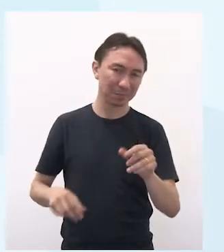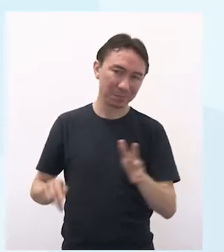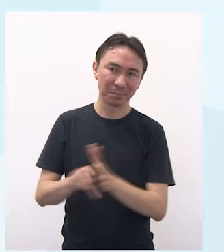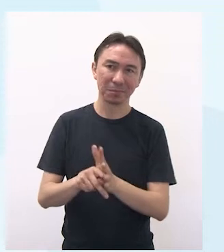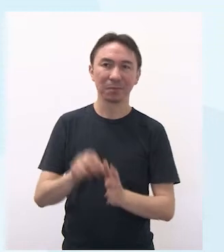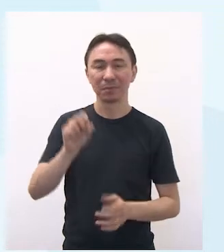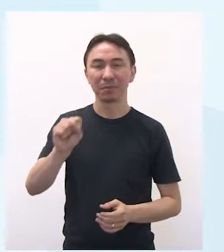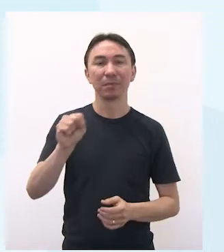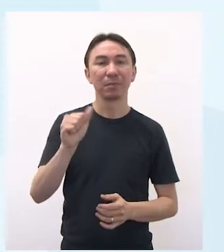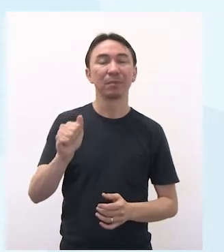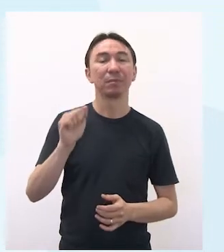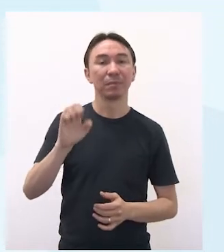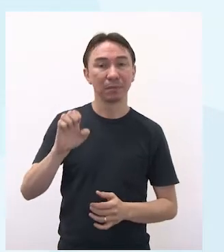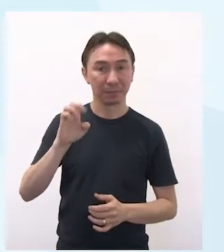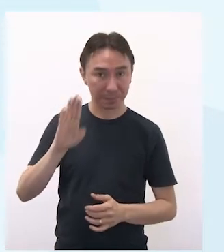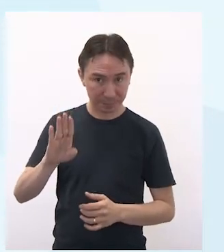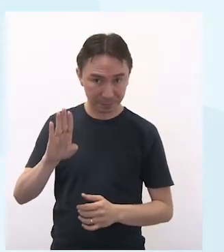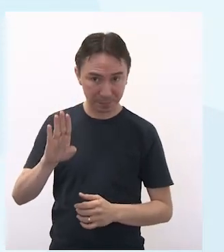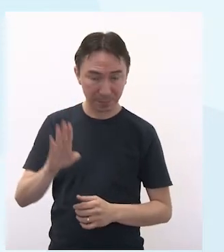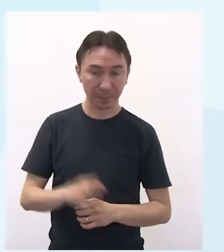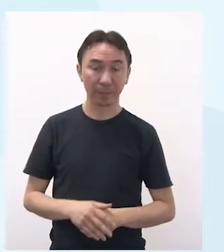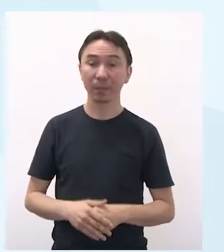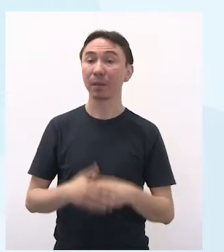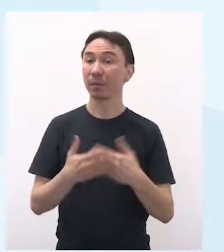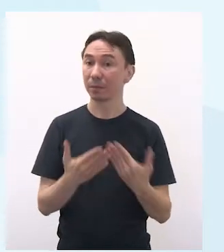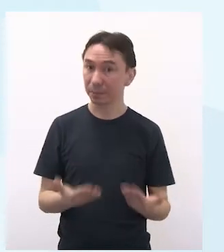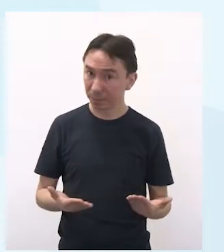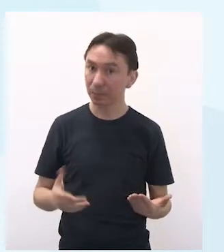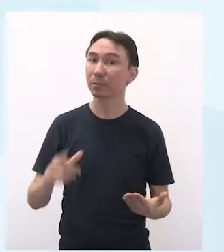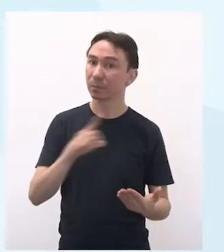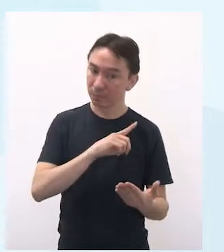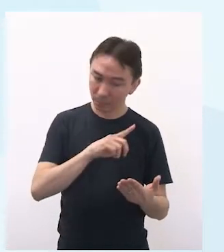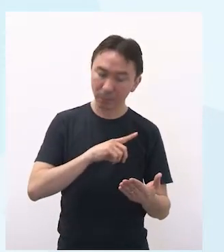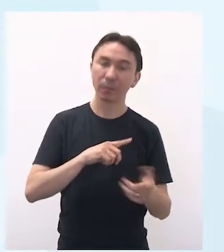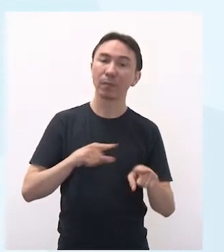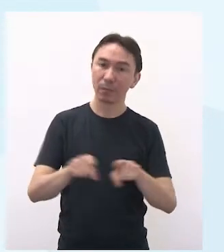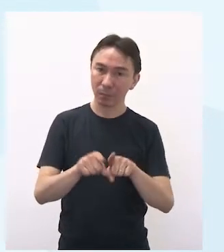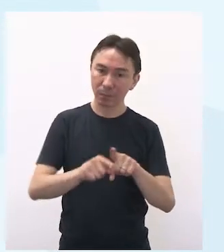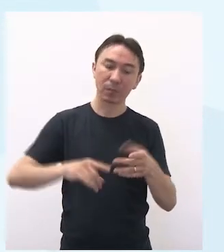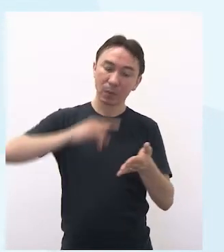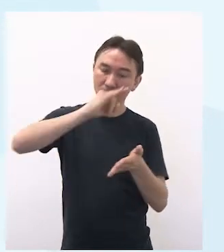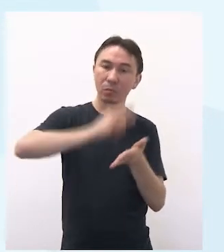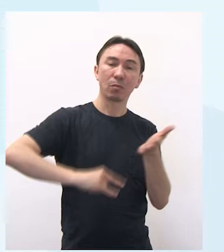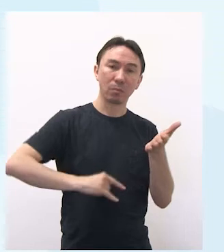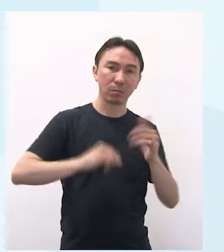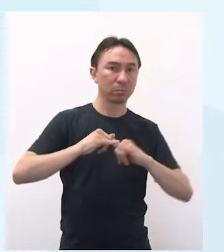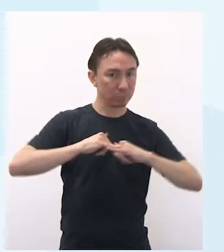esta parte também na portaria. O próximo.